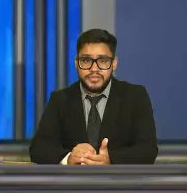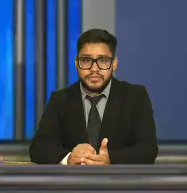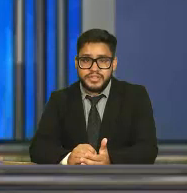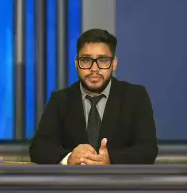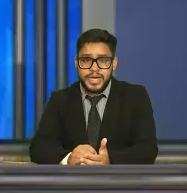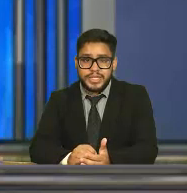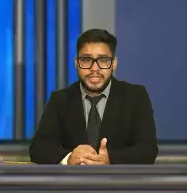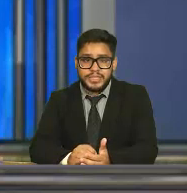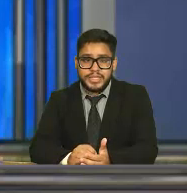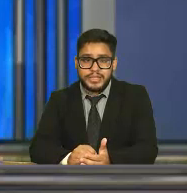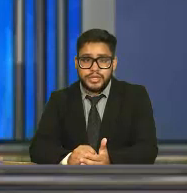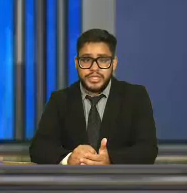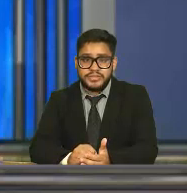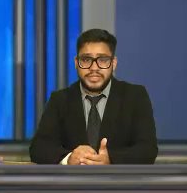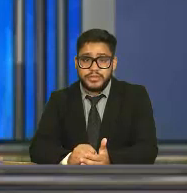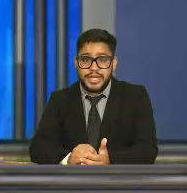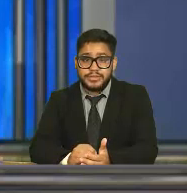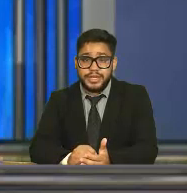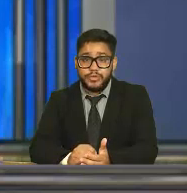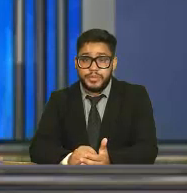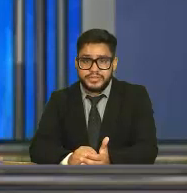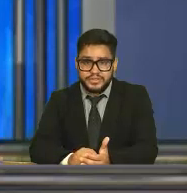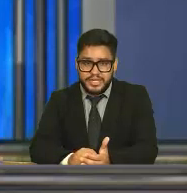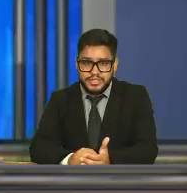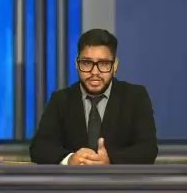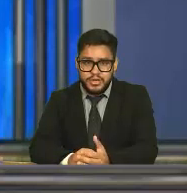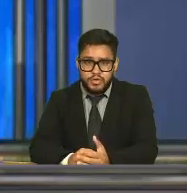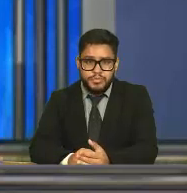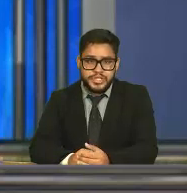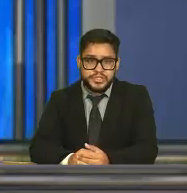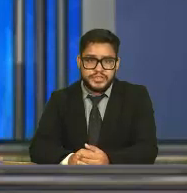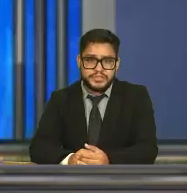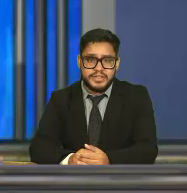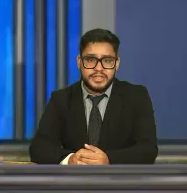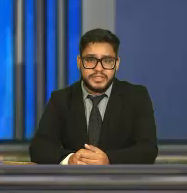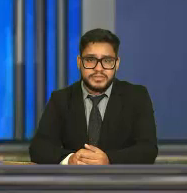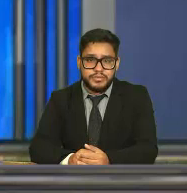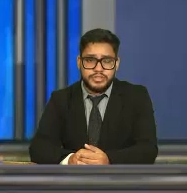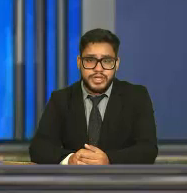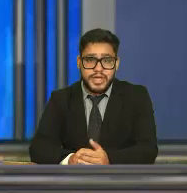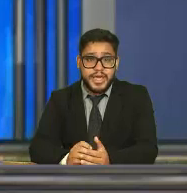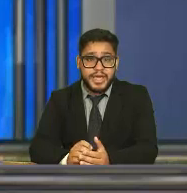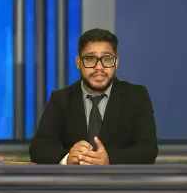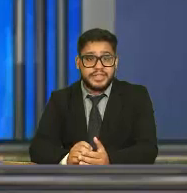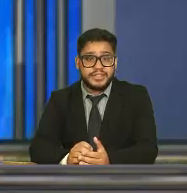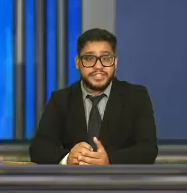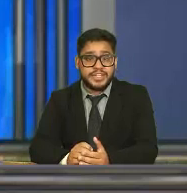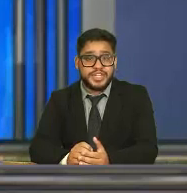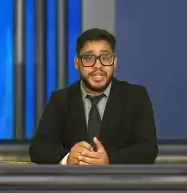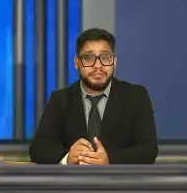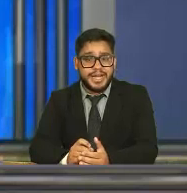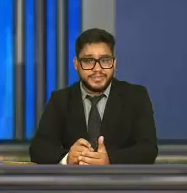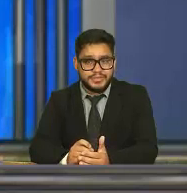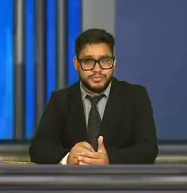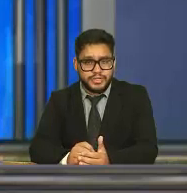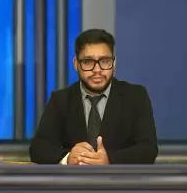e deverão se encaminhar até a tenda localizada ao lado da UPA da cidade. O objetivo da Secretaria de Saúde é realizar a testagem